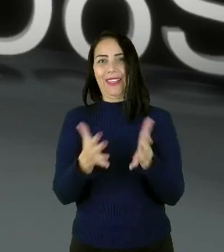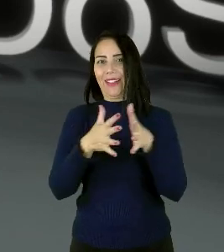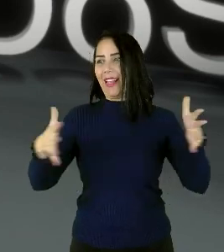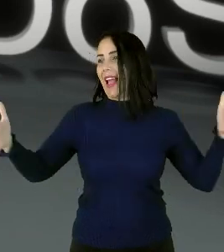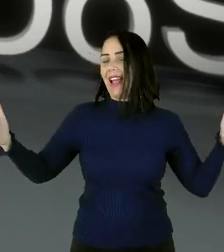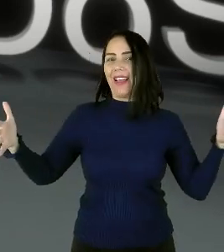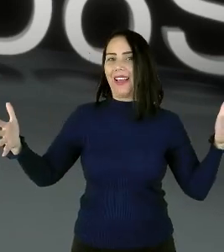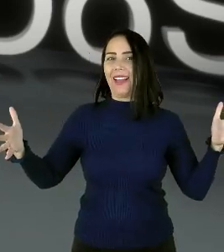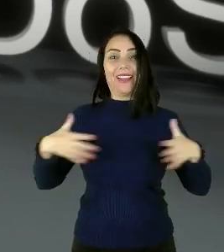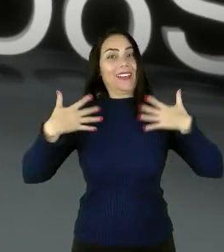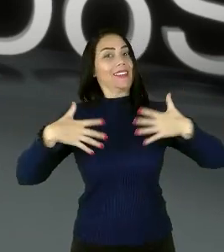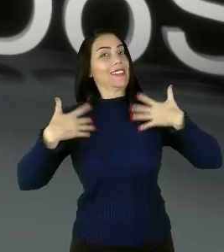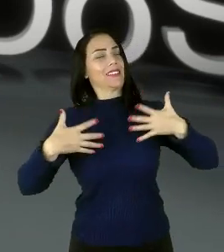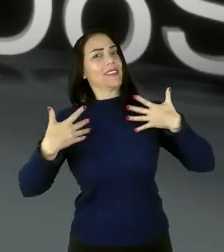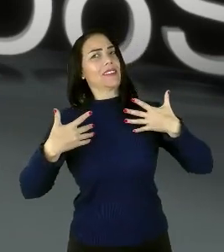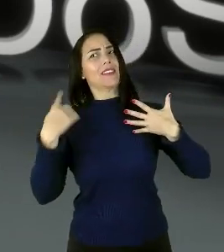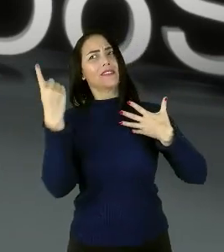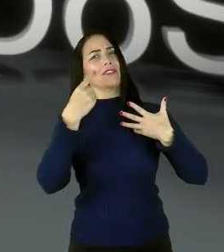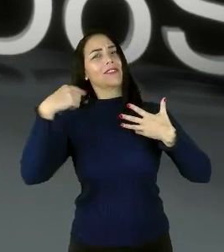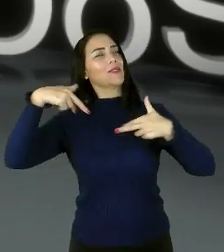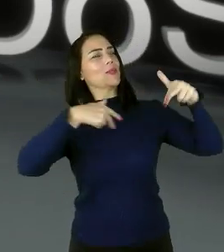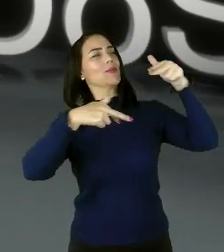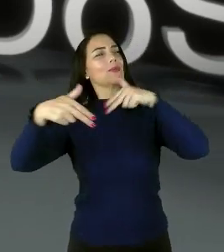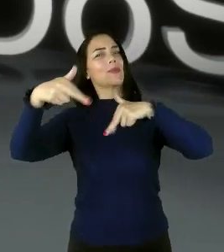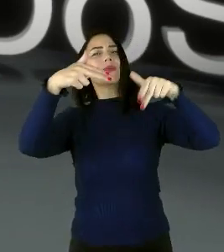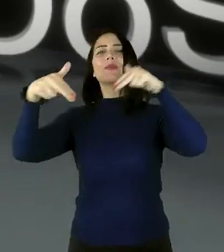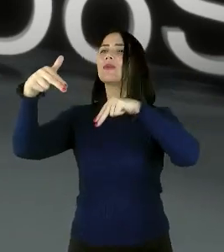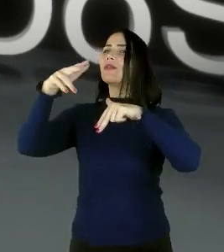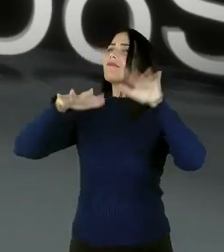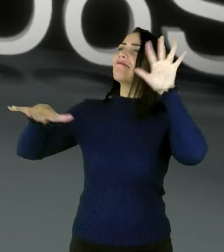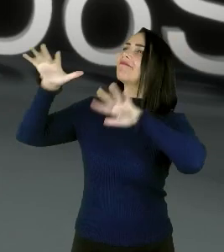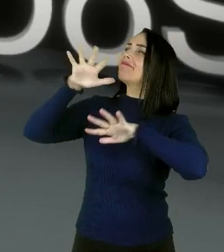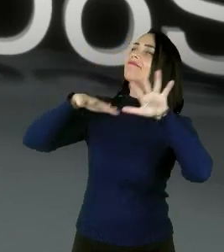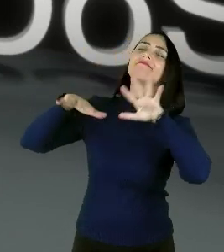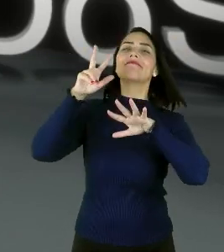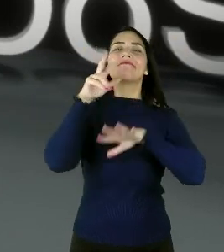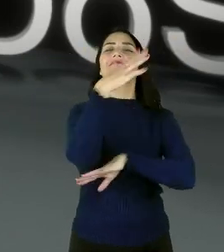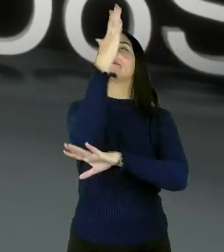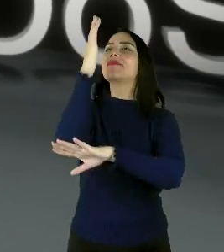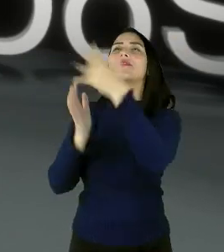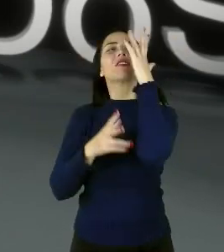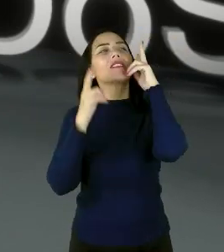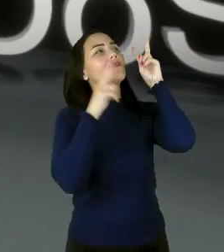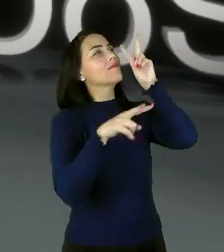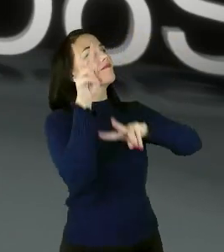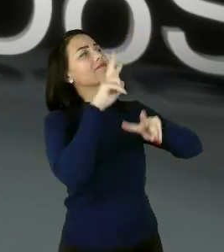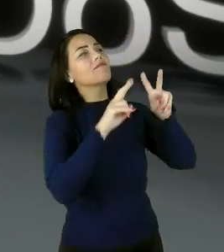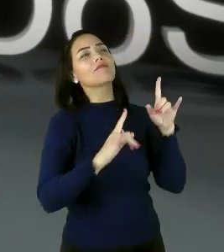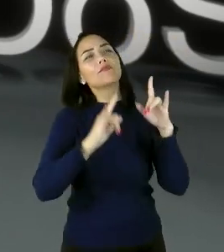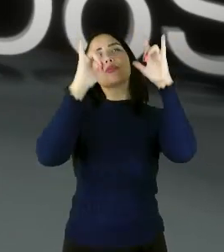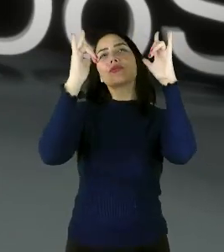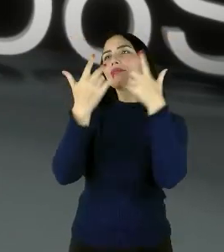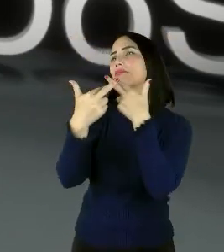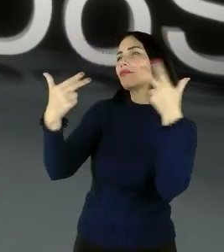alegria e ao andarmos pela nossa região a paisagem Urbana nos conte